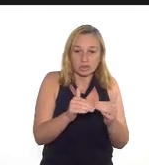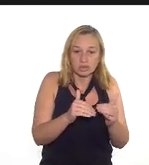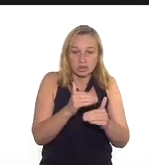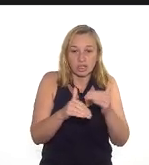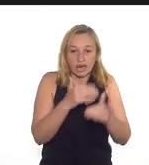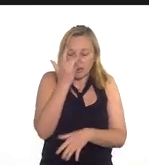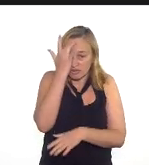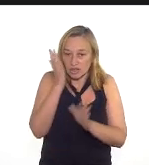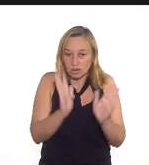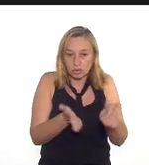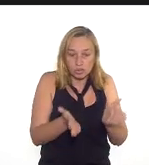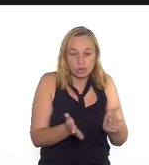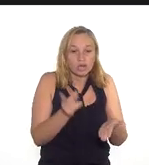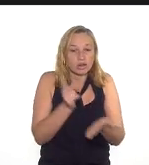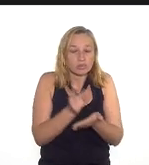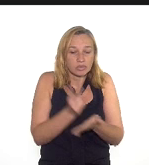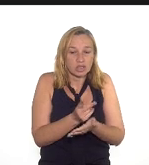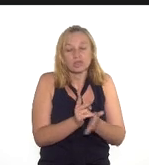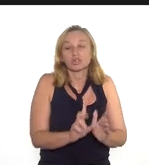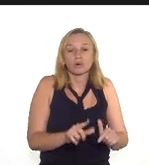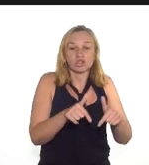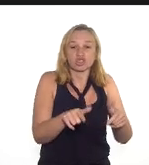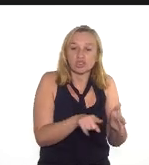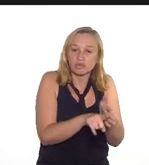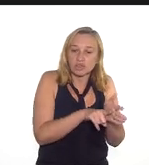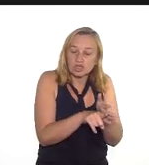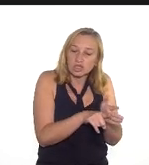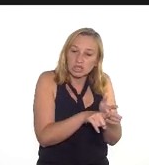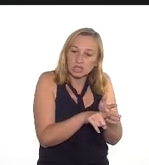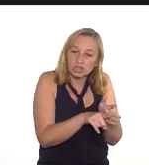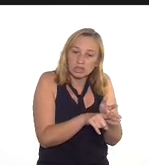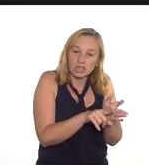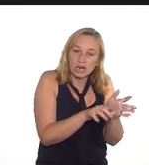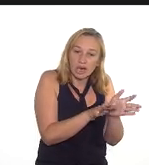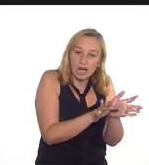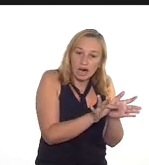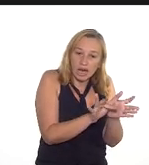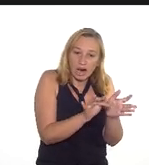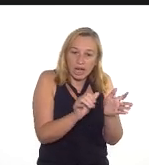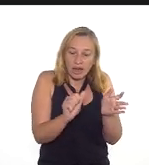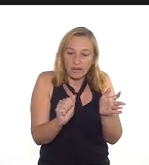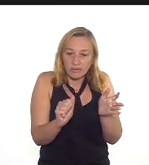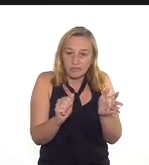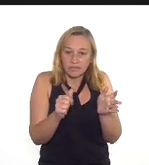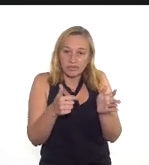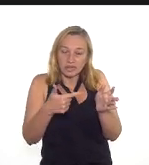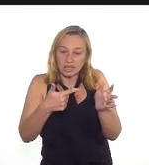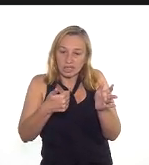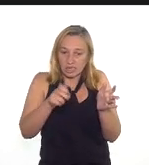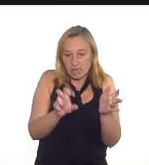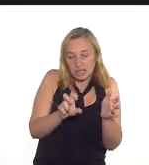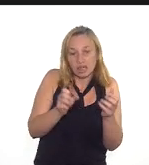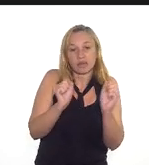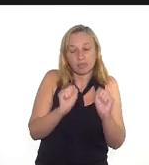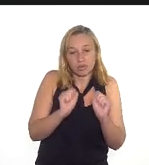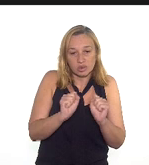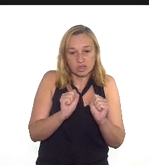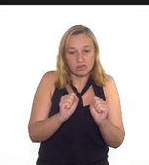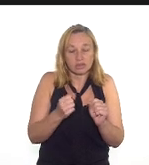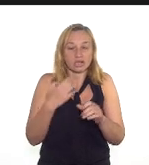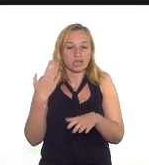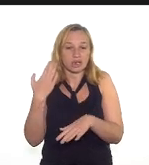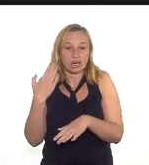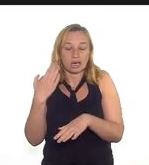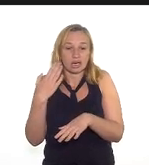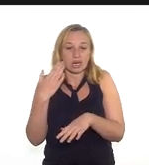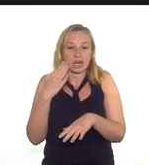fazer hoje, mesmo que a ação fiscal esteja somente pela AF15, é possível a gente, na hora que a empresa tomar ciência da